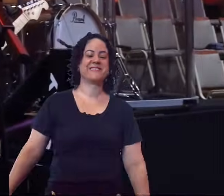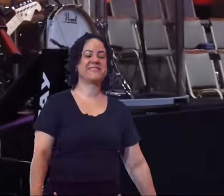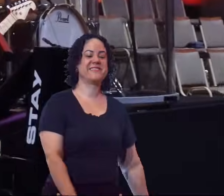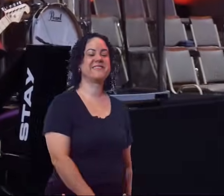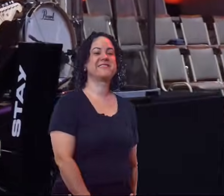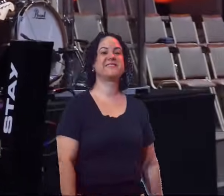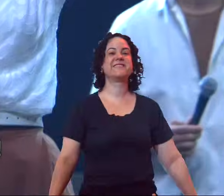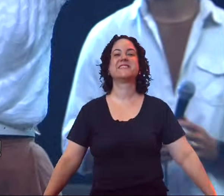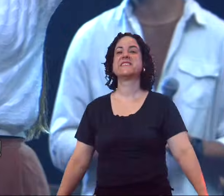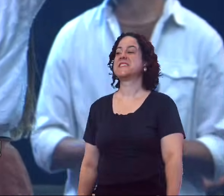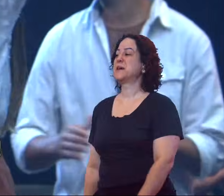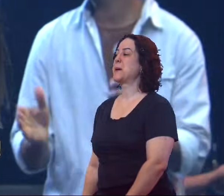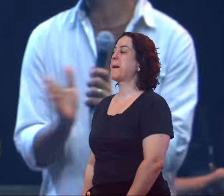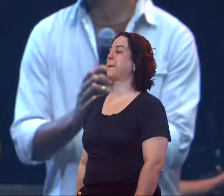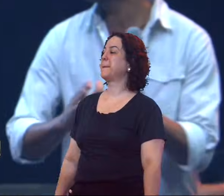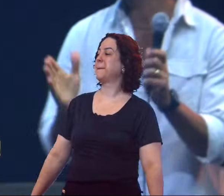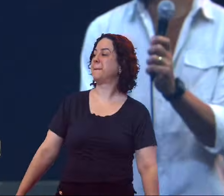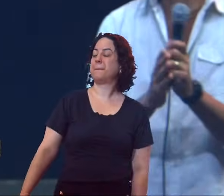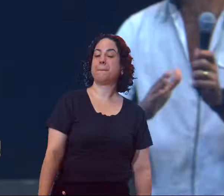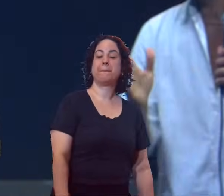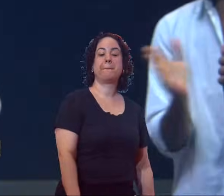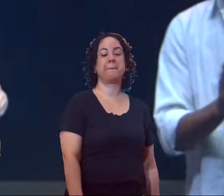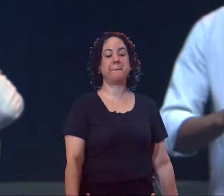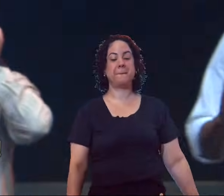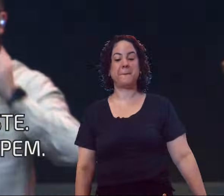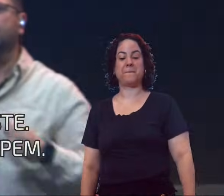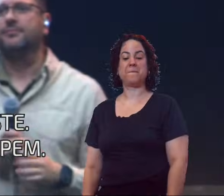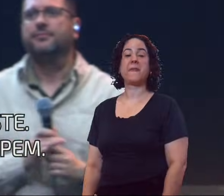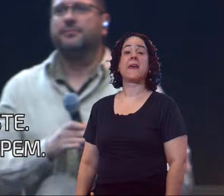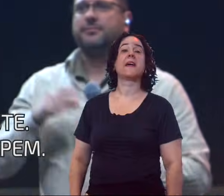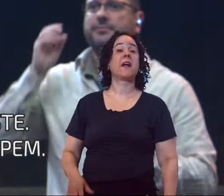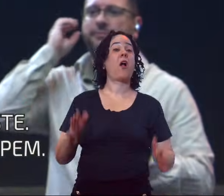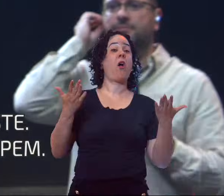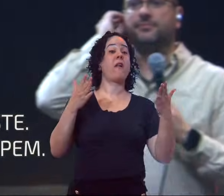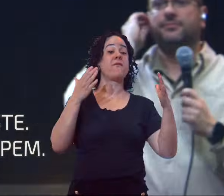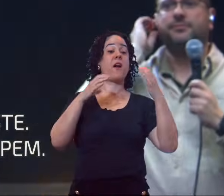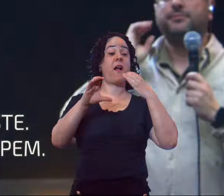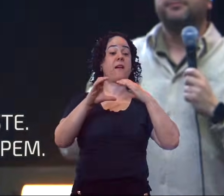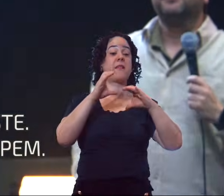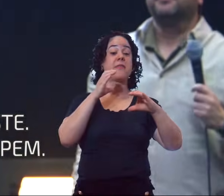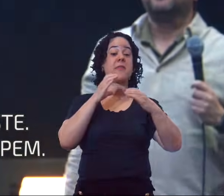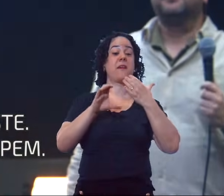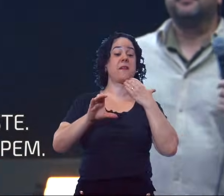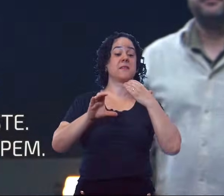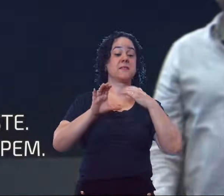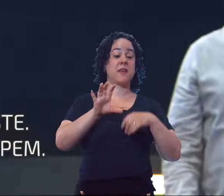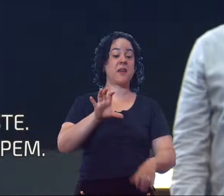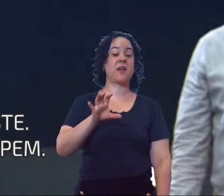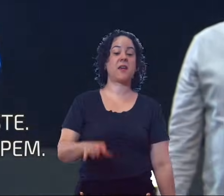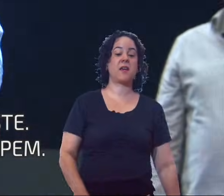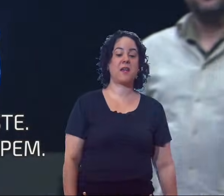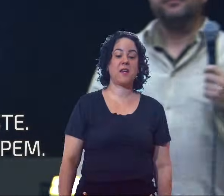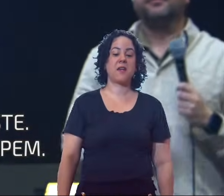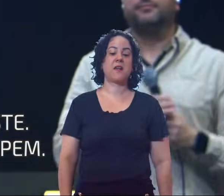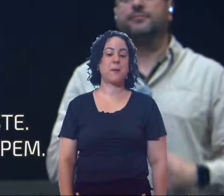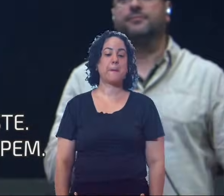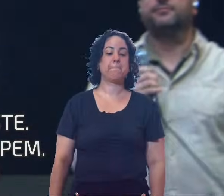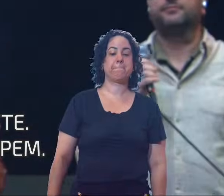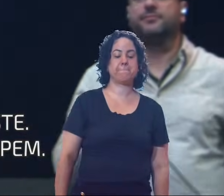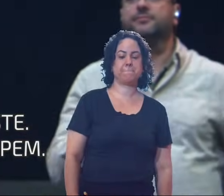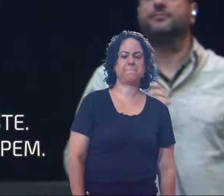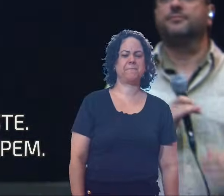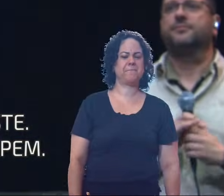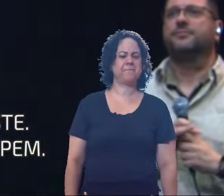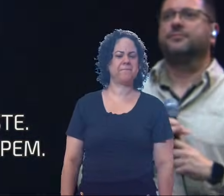Ele resgatou a sua vida também. Então nós vamos cantar assim agora, celebrando, porque um dia Ele resgatou as